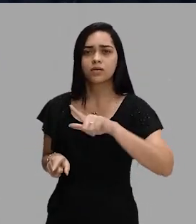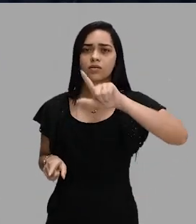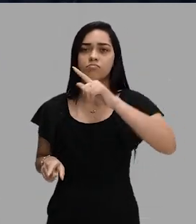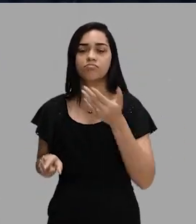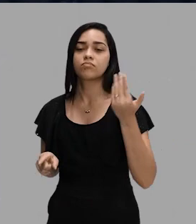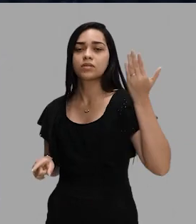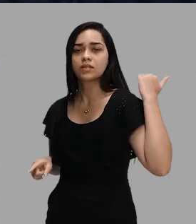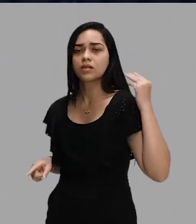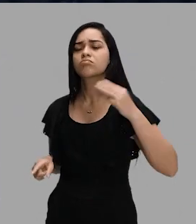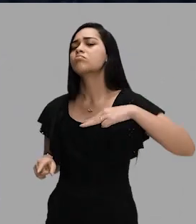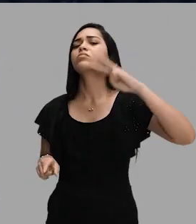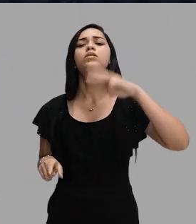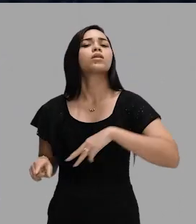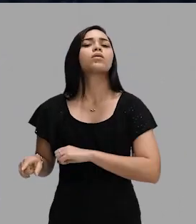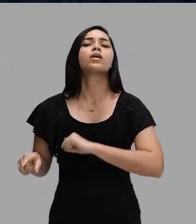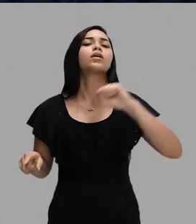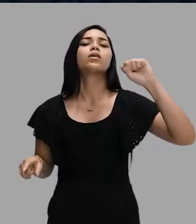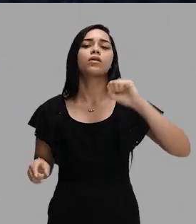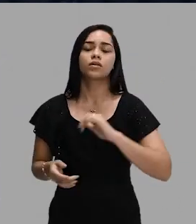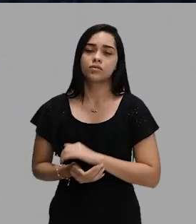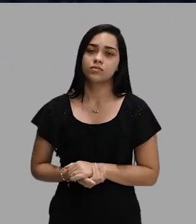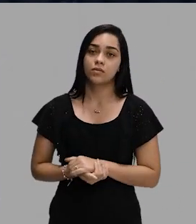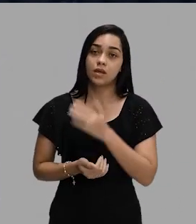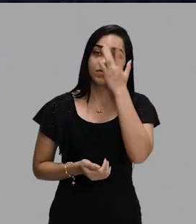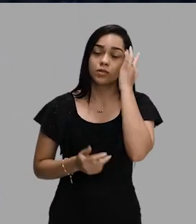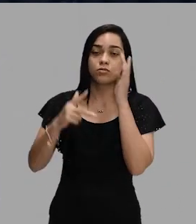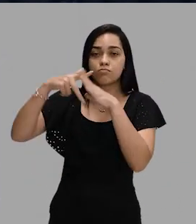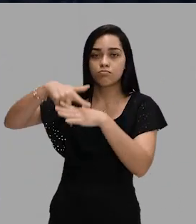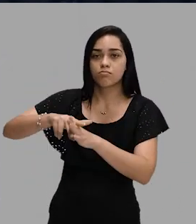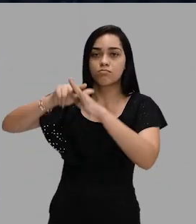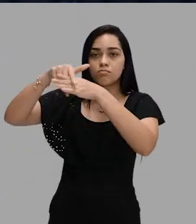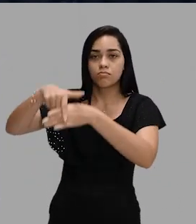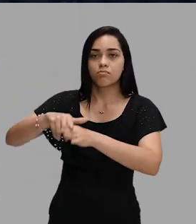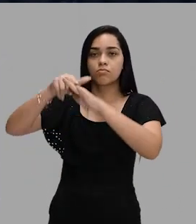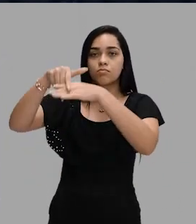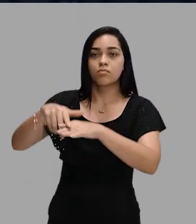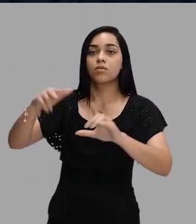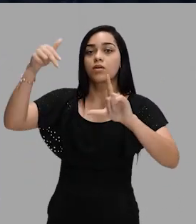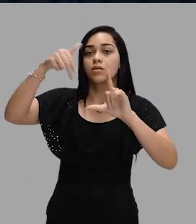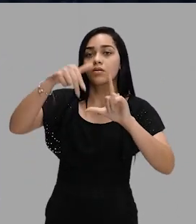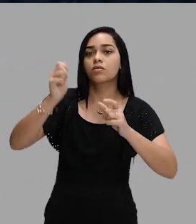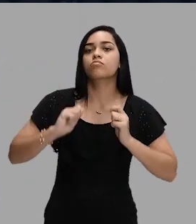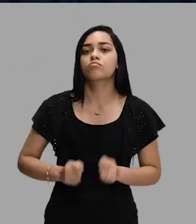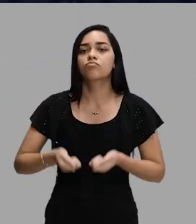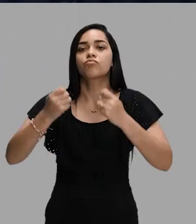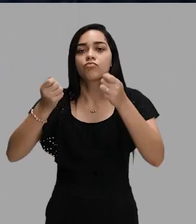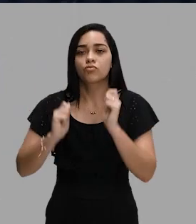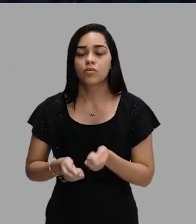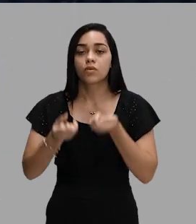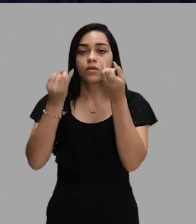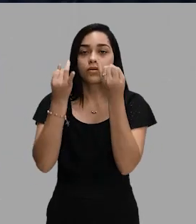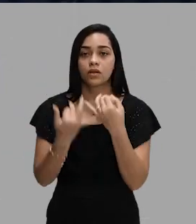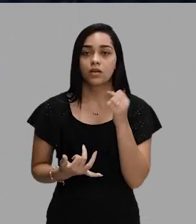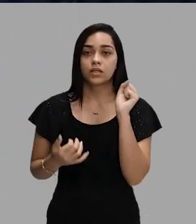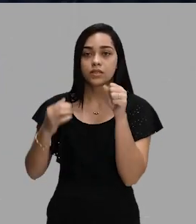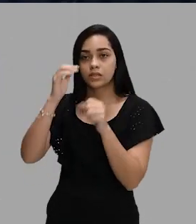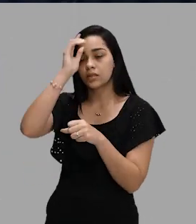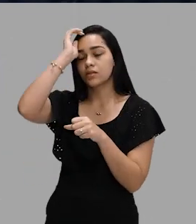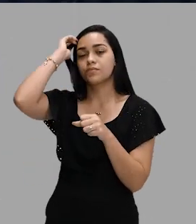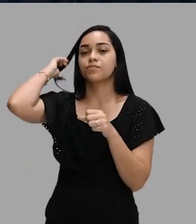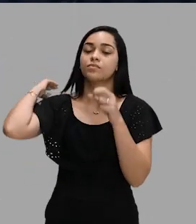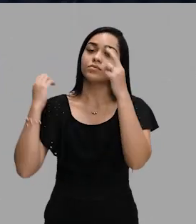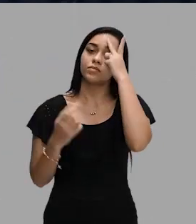anterior. Quem era o herói medieval? Os cavaleiros, né, das novelas de cavalaria contavam a